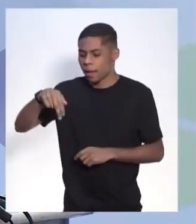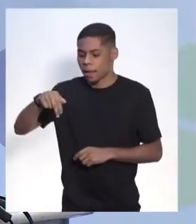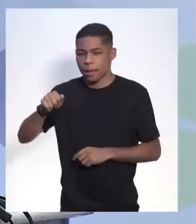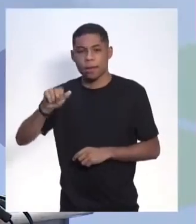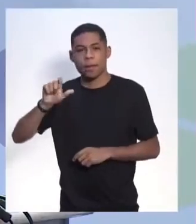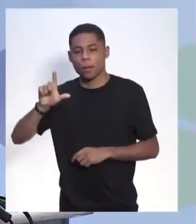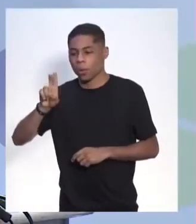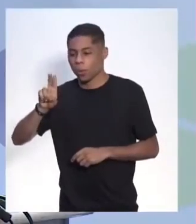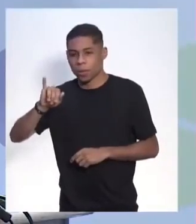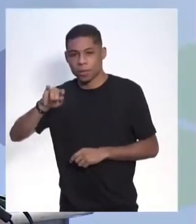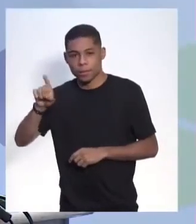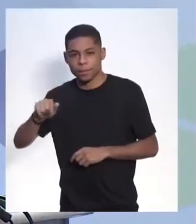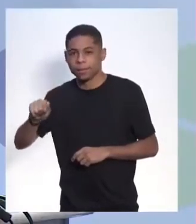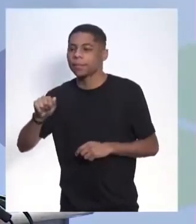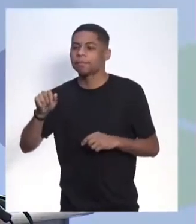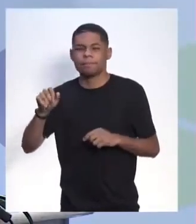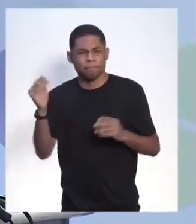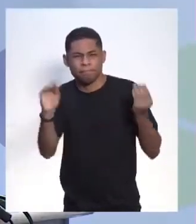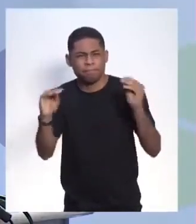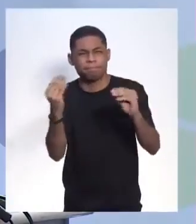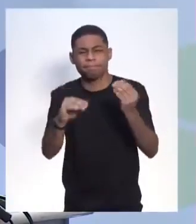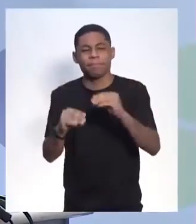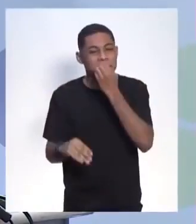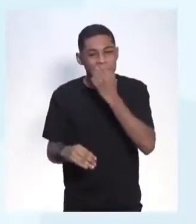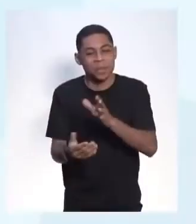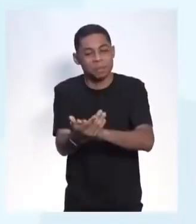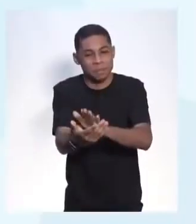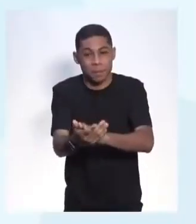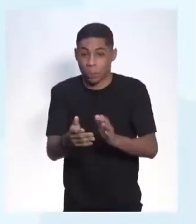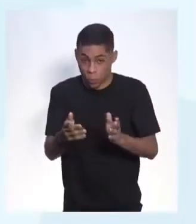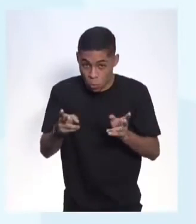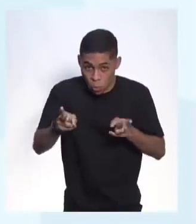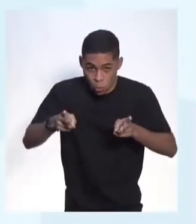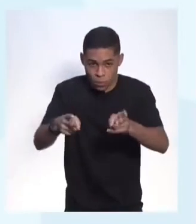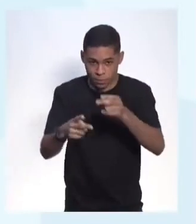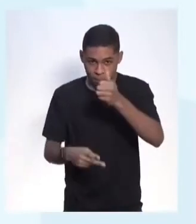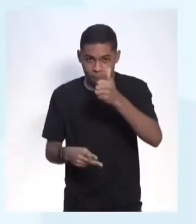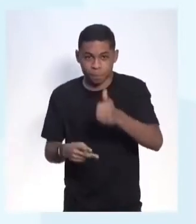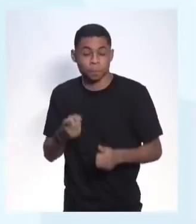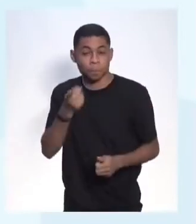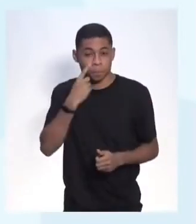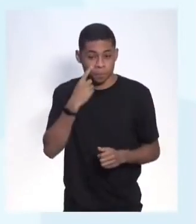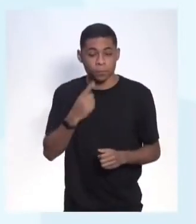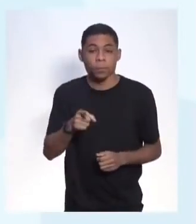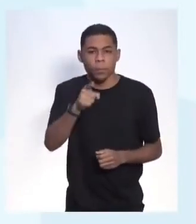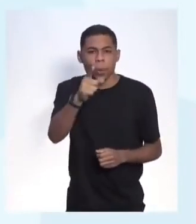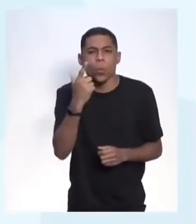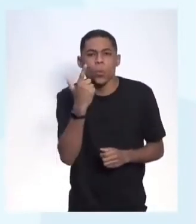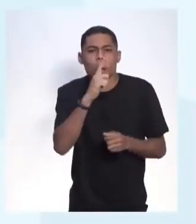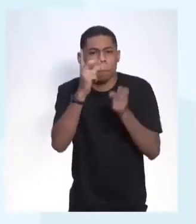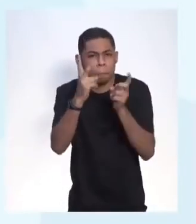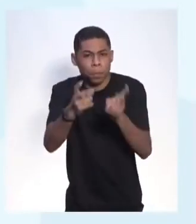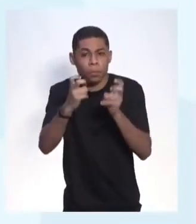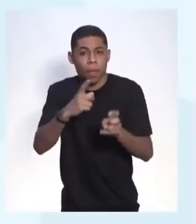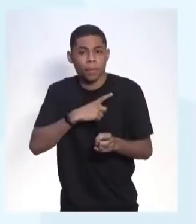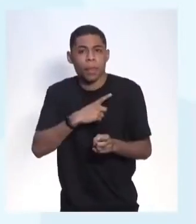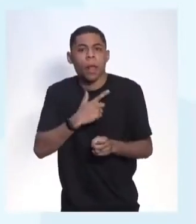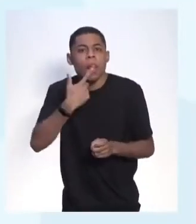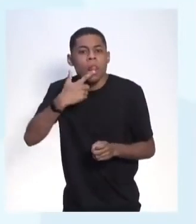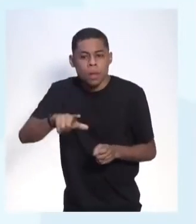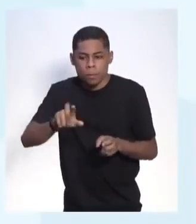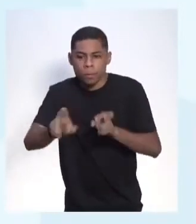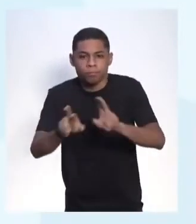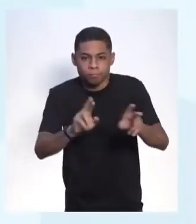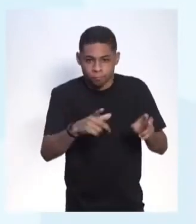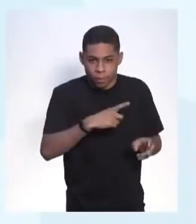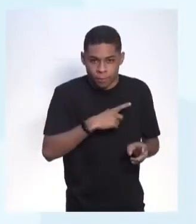colocando. Muito bem. Aí vamos aqui, continuando aí. Você conseguiu perceber que no texto há variação linguística? Sim, então a gente